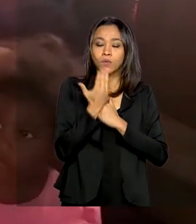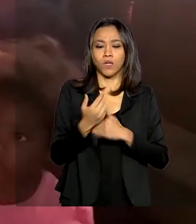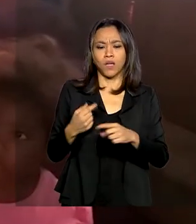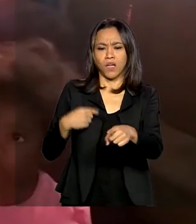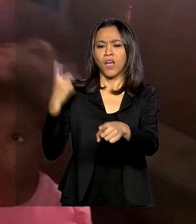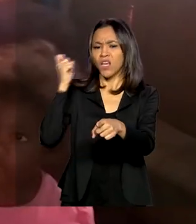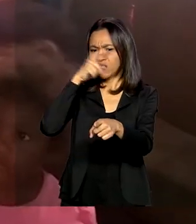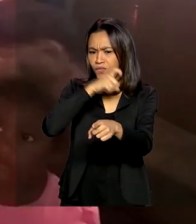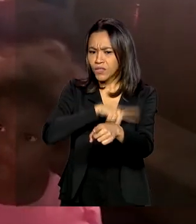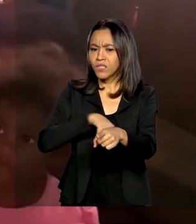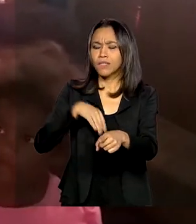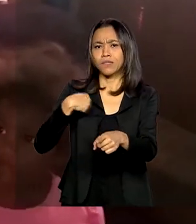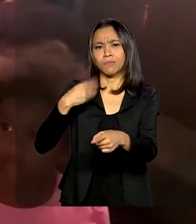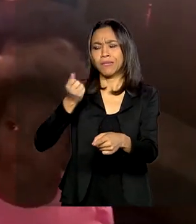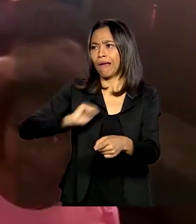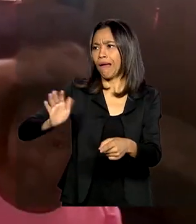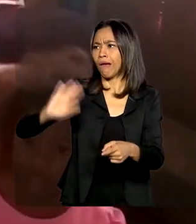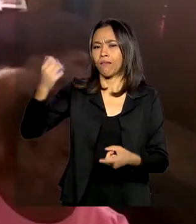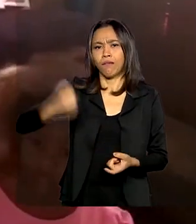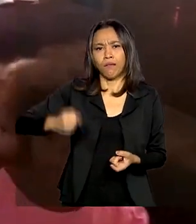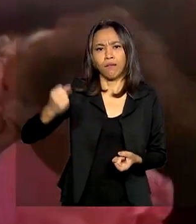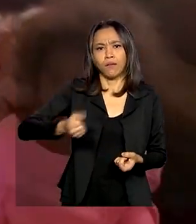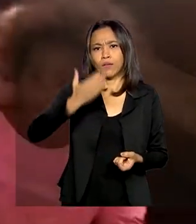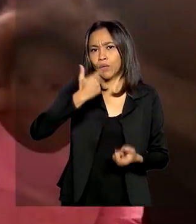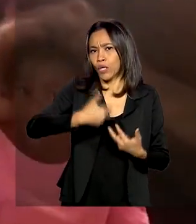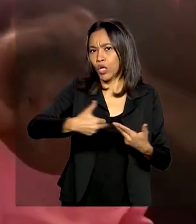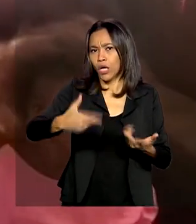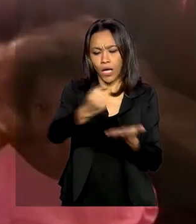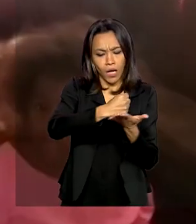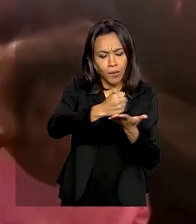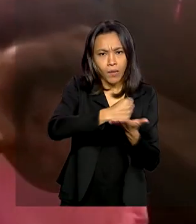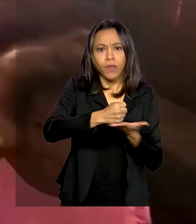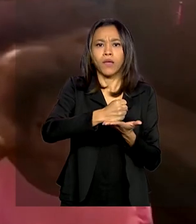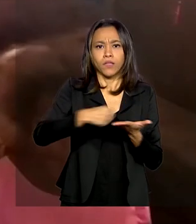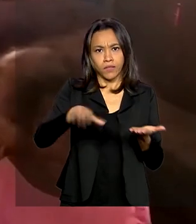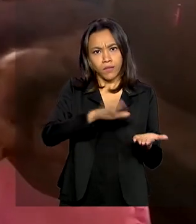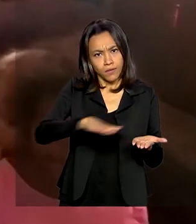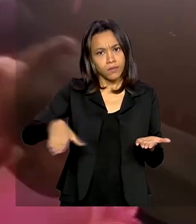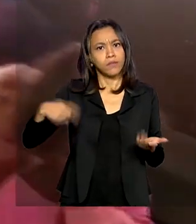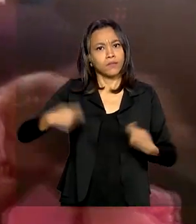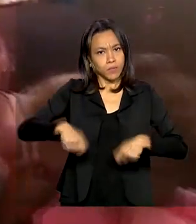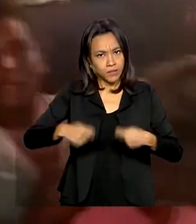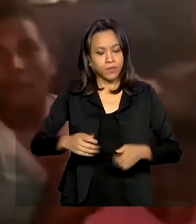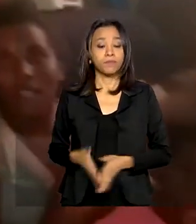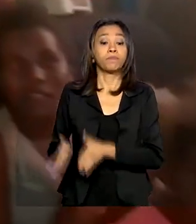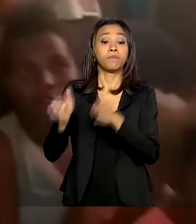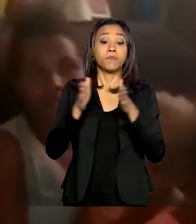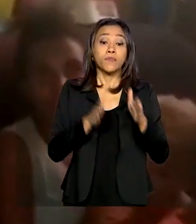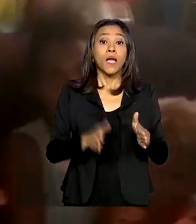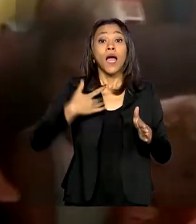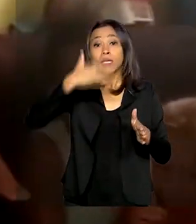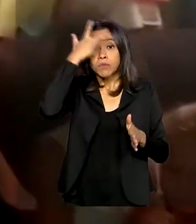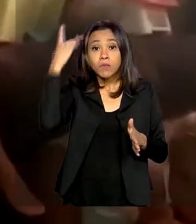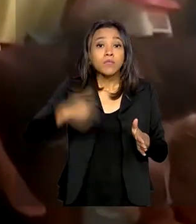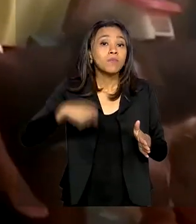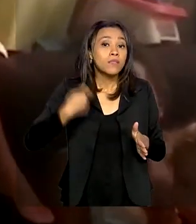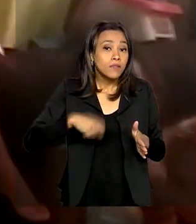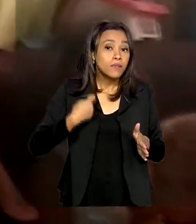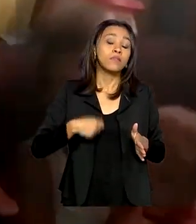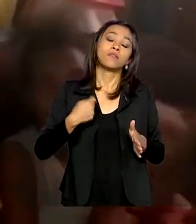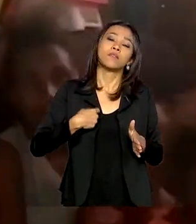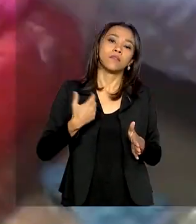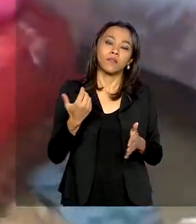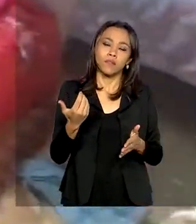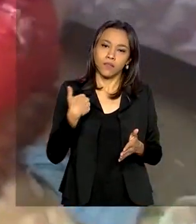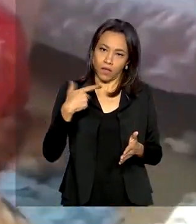é caro arroz, é caro leite, essas coisas tudo, remédio também que as crianças precisam. Os beneficiários do Bolsa Família e